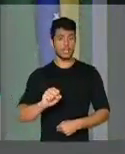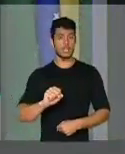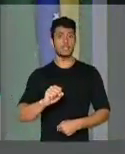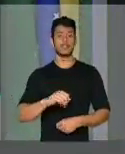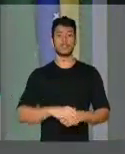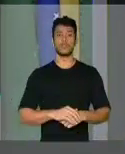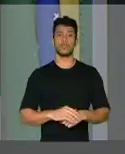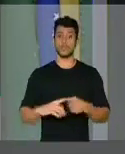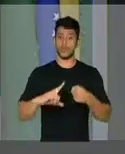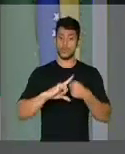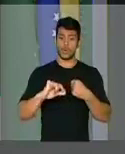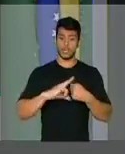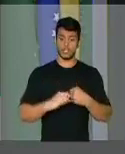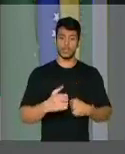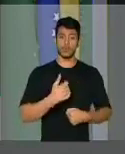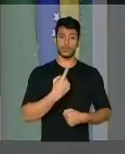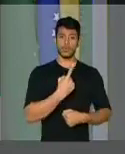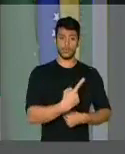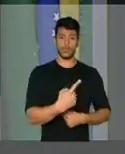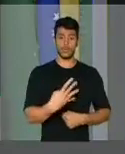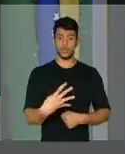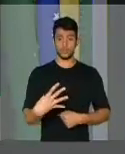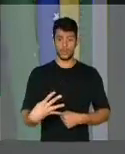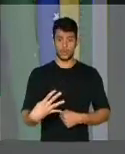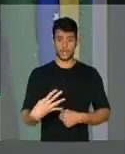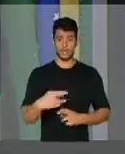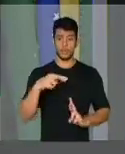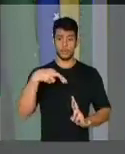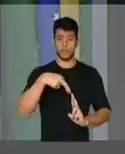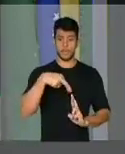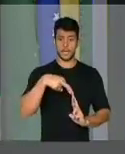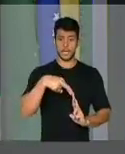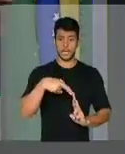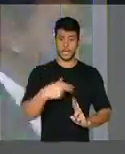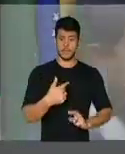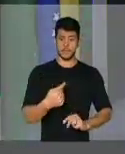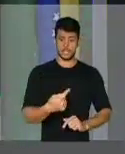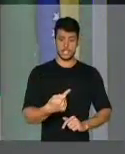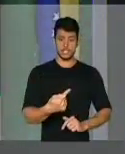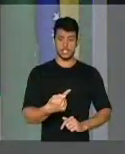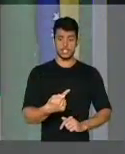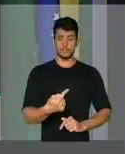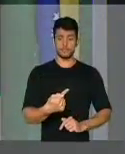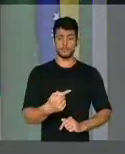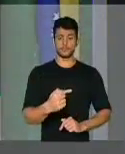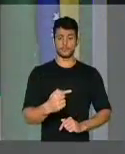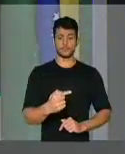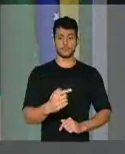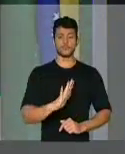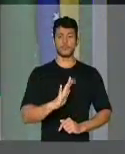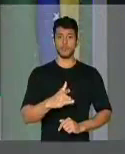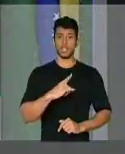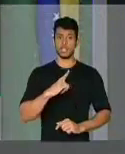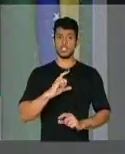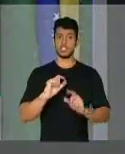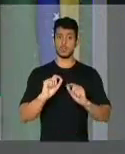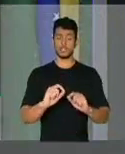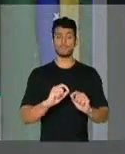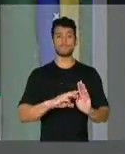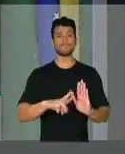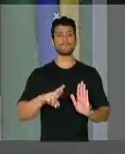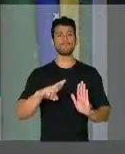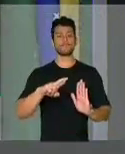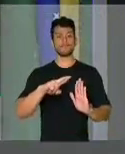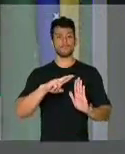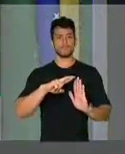artigo 144, parágrafo 7º, já previa uma regulamentação